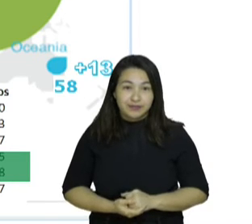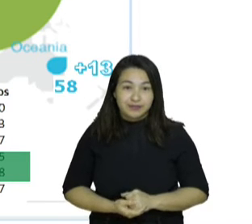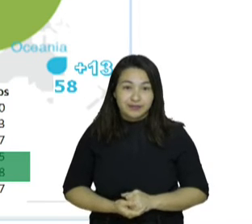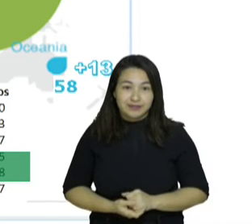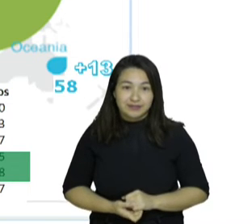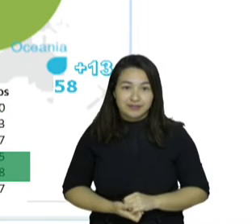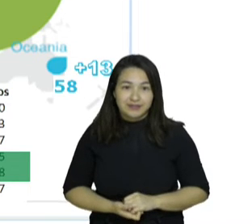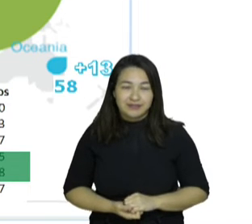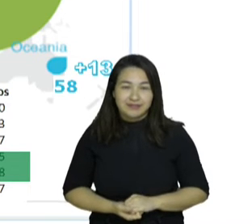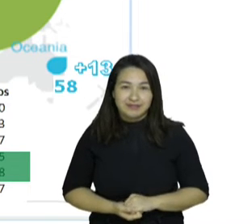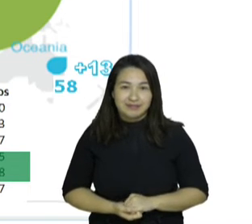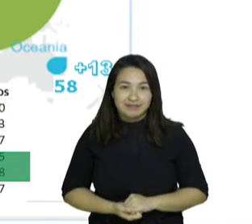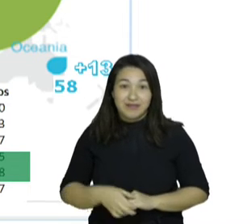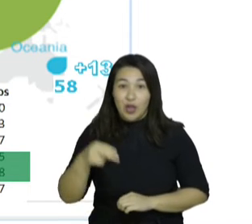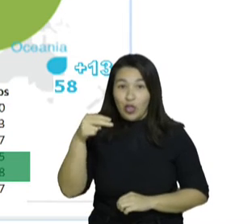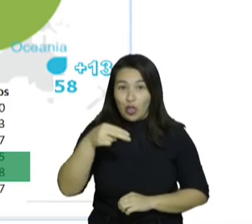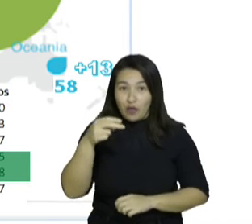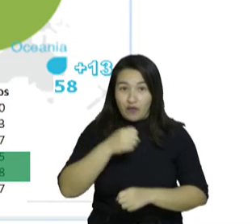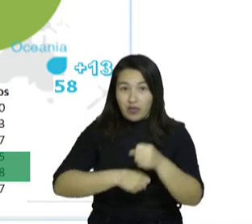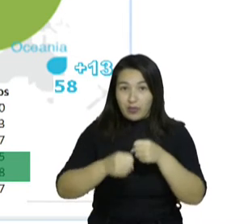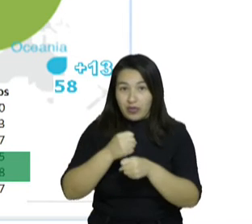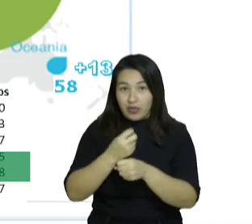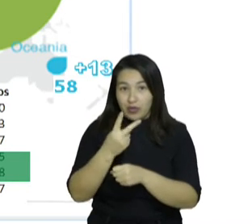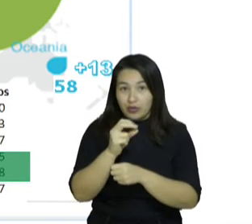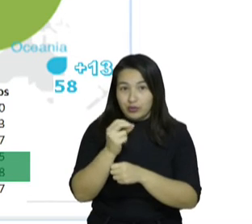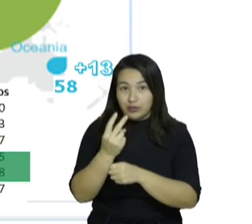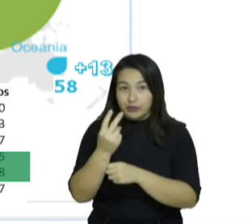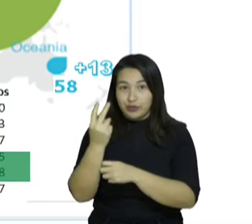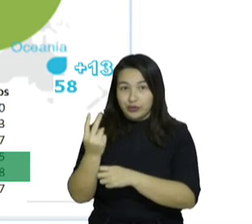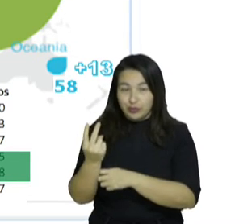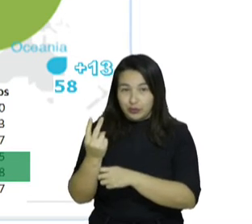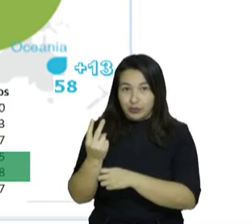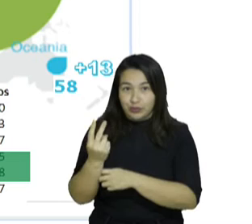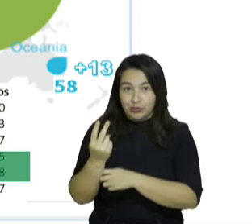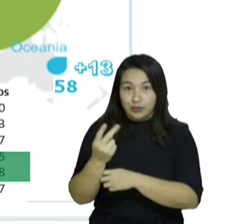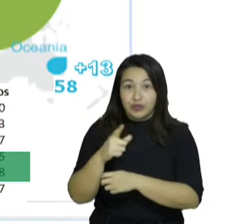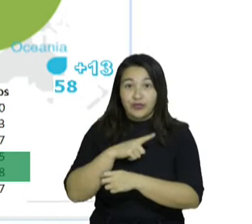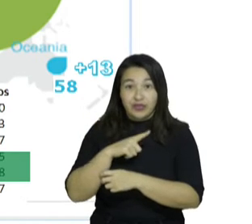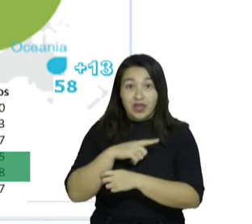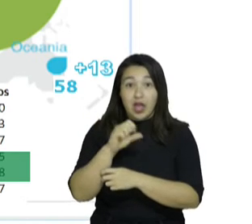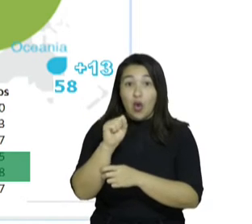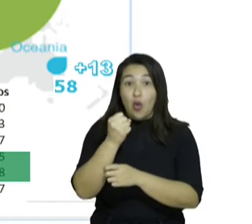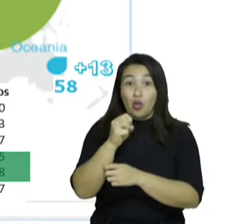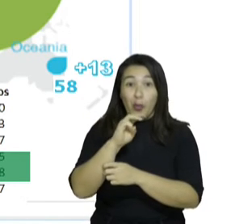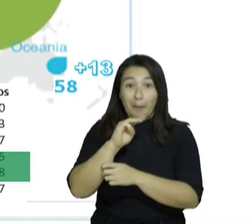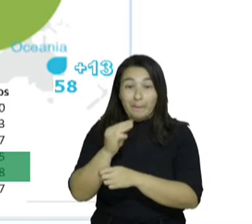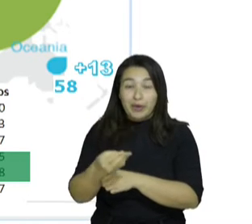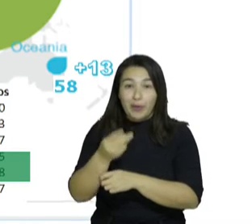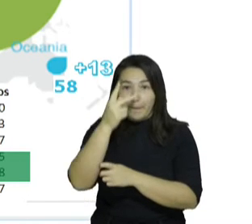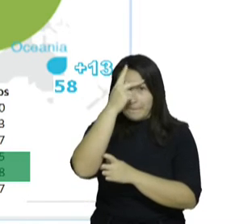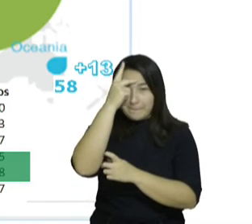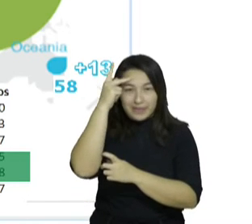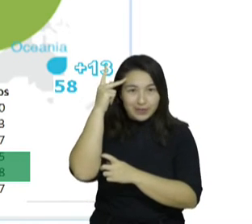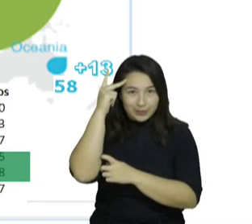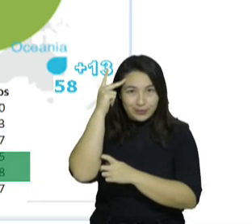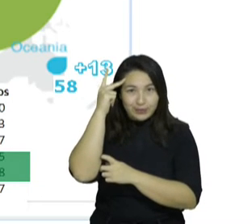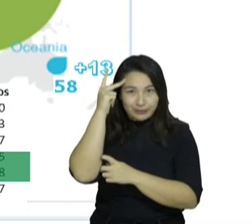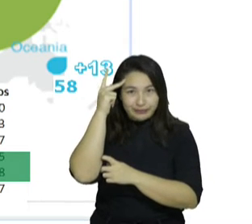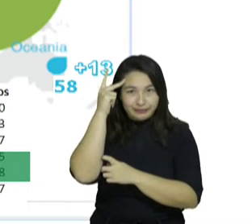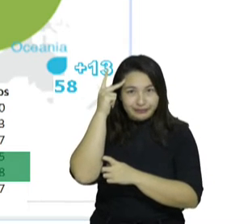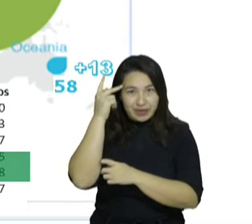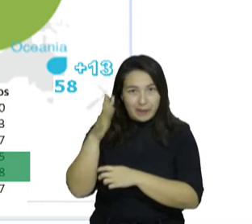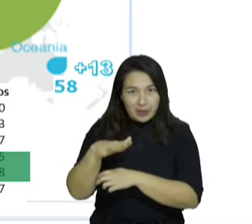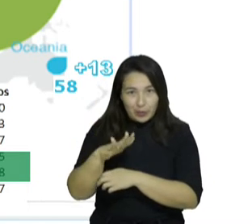aqui novembro do ano passado né Nós chegamos a 8 bilhões de pessoas e as estimativas no